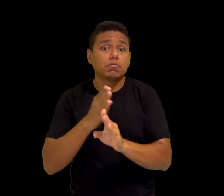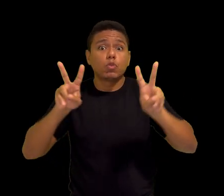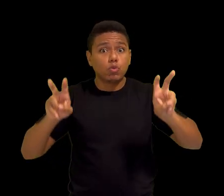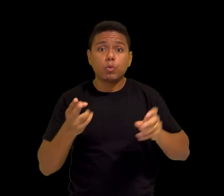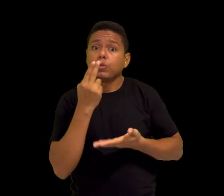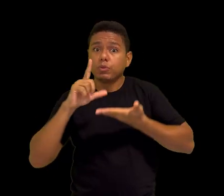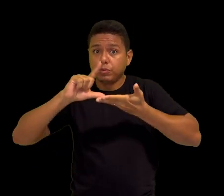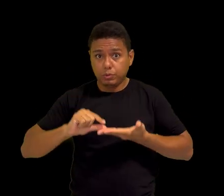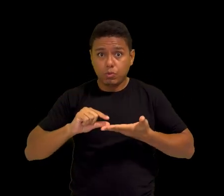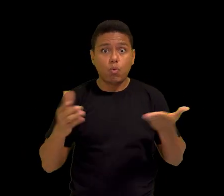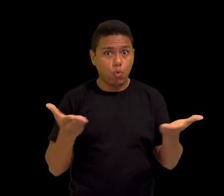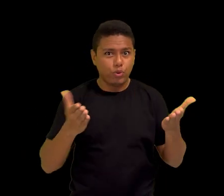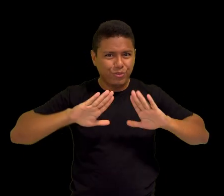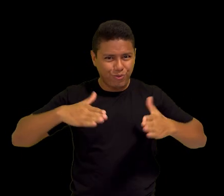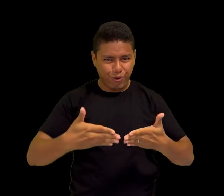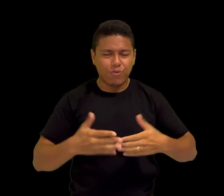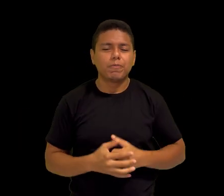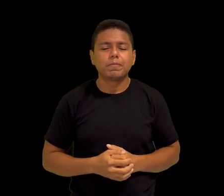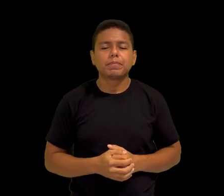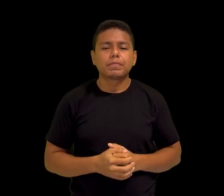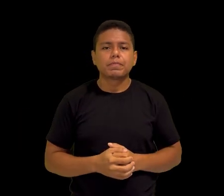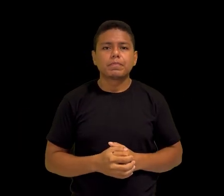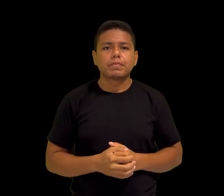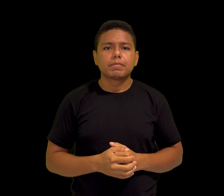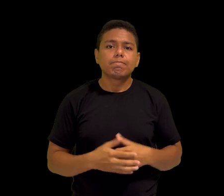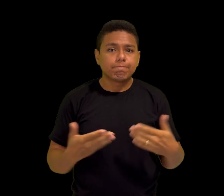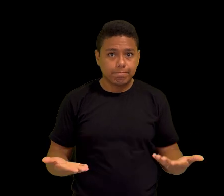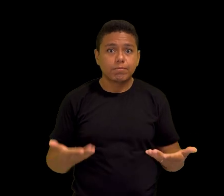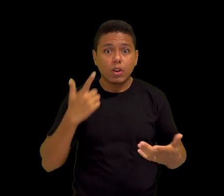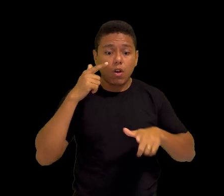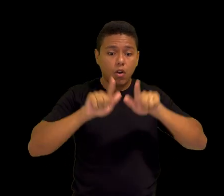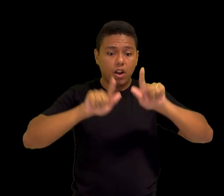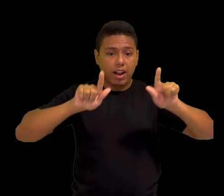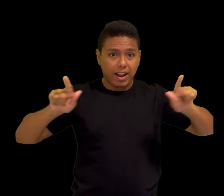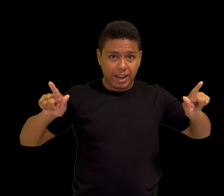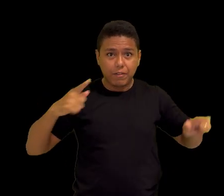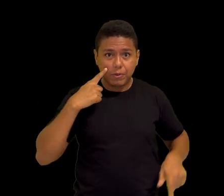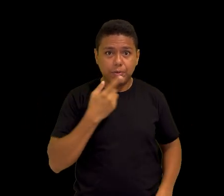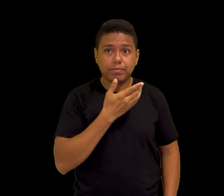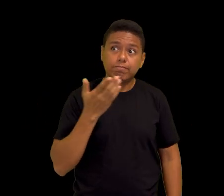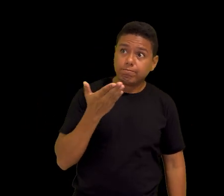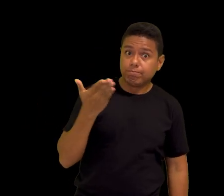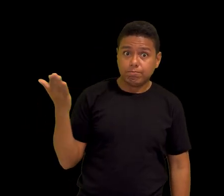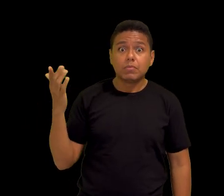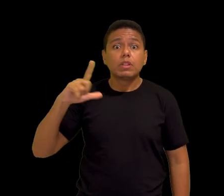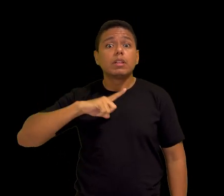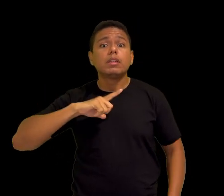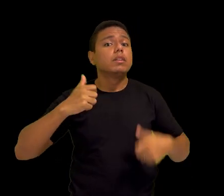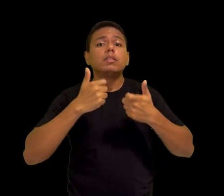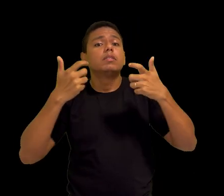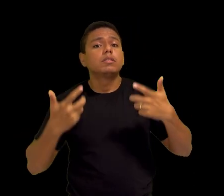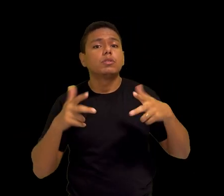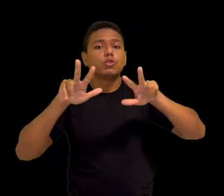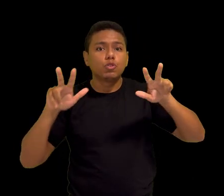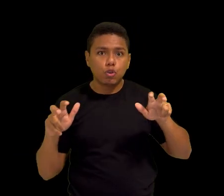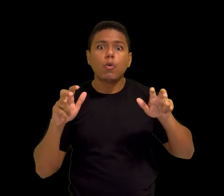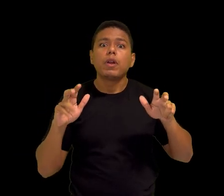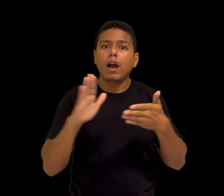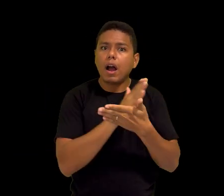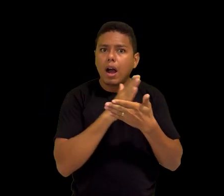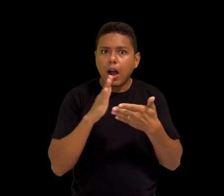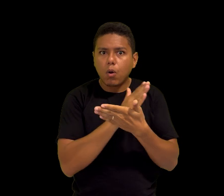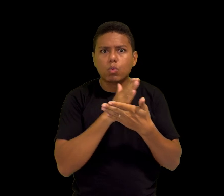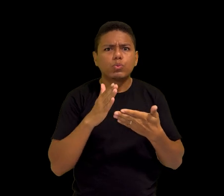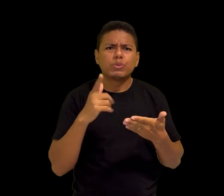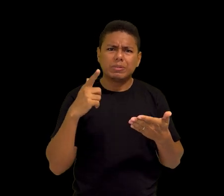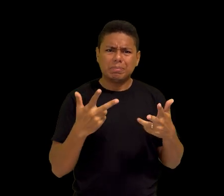deficiência de micronutrientes, que é o nosso foco aqui. Então, nesse gráfico que eu estou apresentando aqui, a gente está vendo a prevalência de biomarcadores